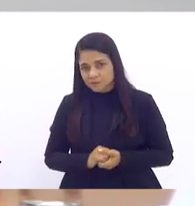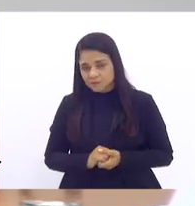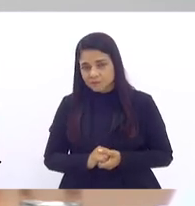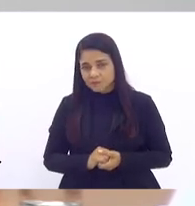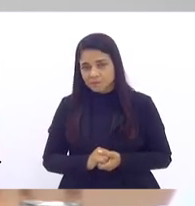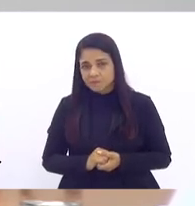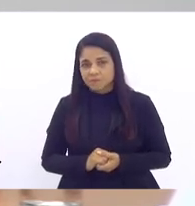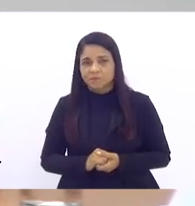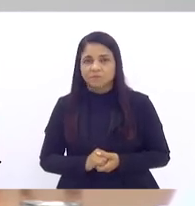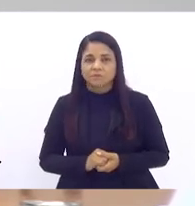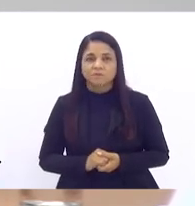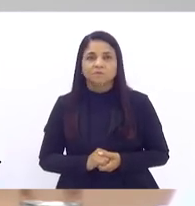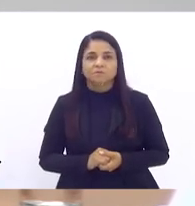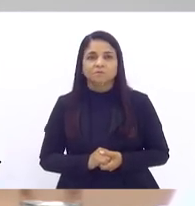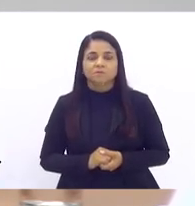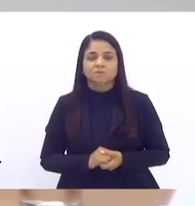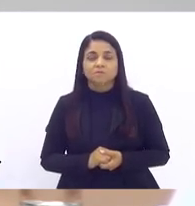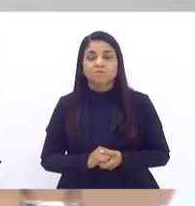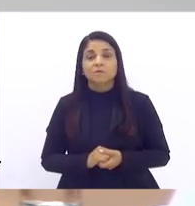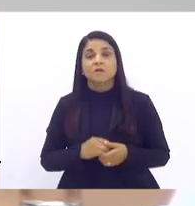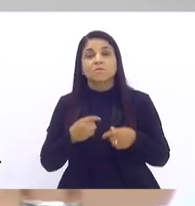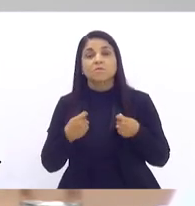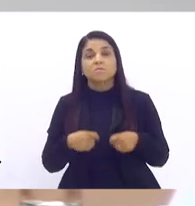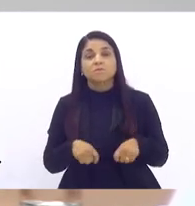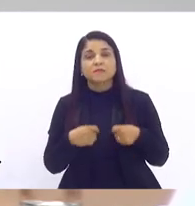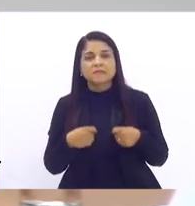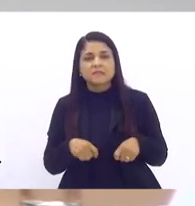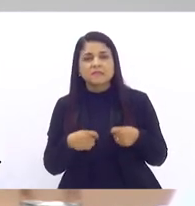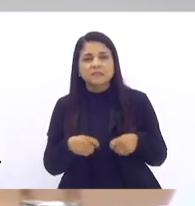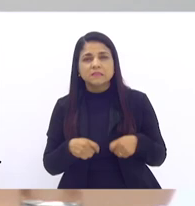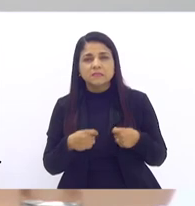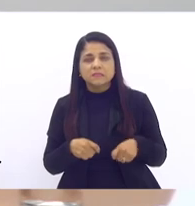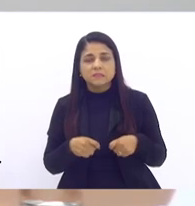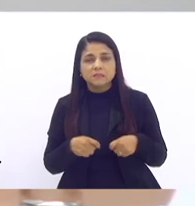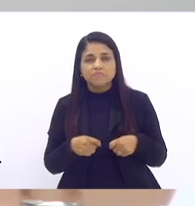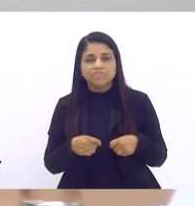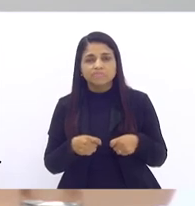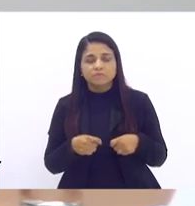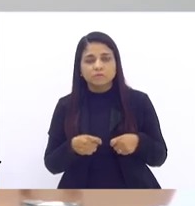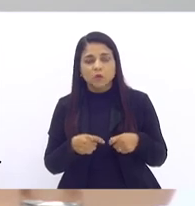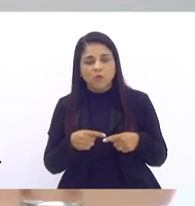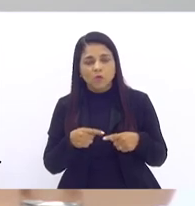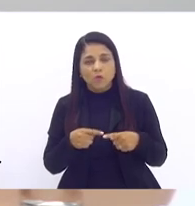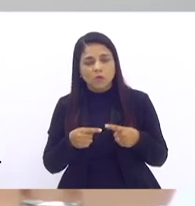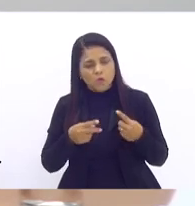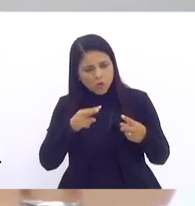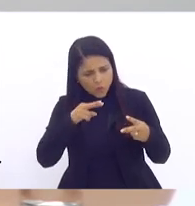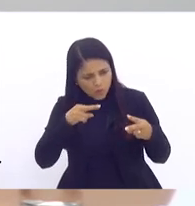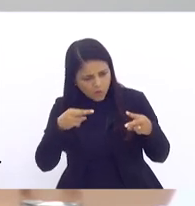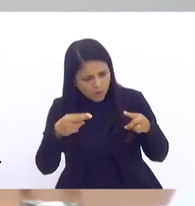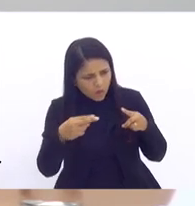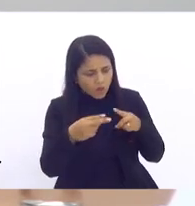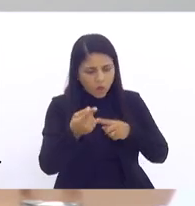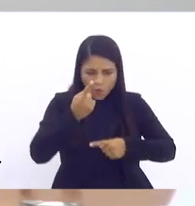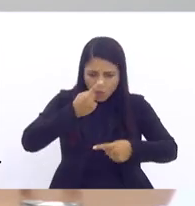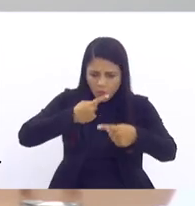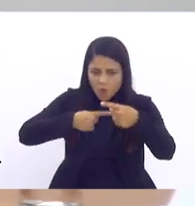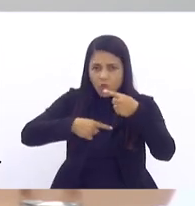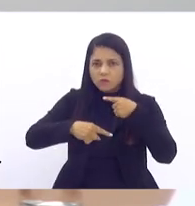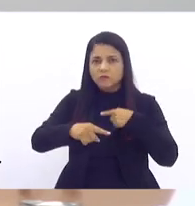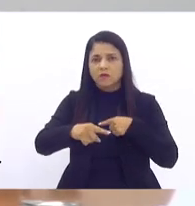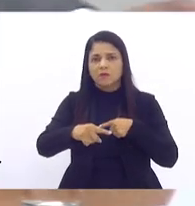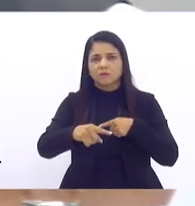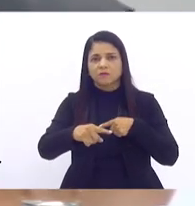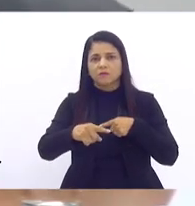Então a gente tem que olhar o giro ao contrário como é que funciona o que que a gente tem que ver hoje